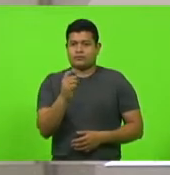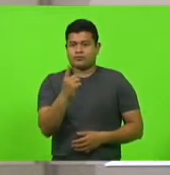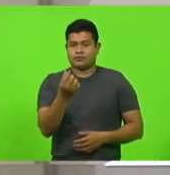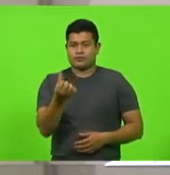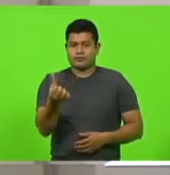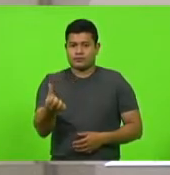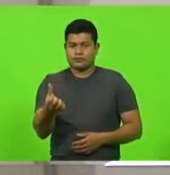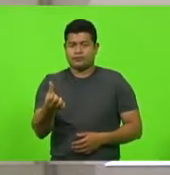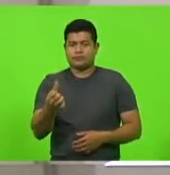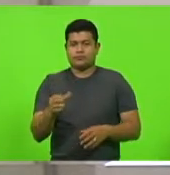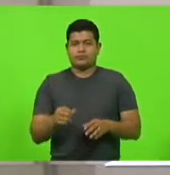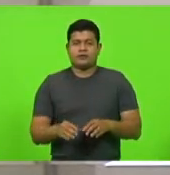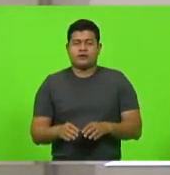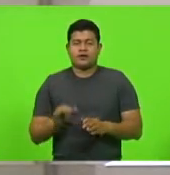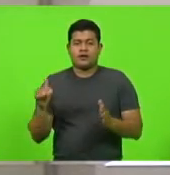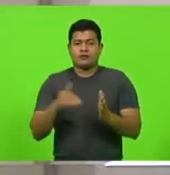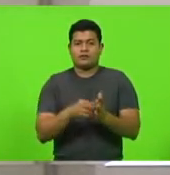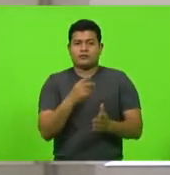A moção número